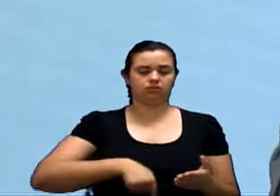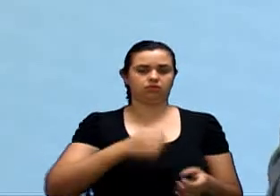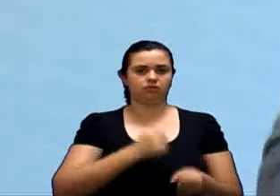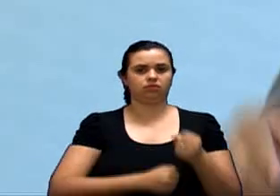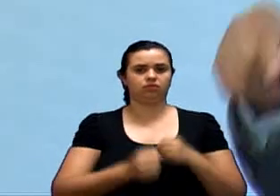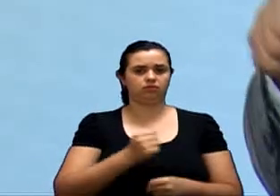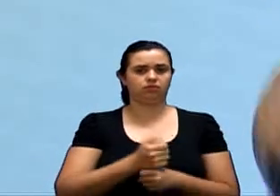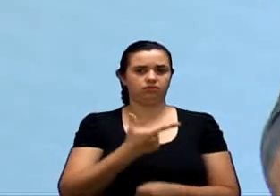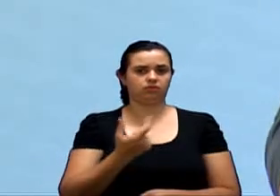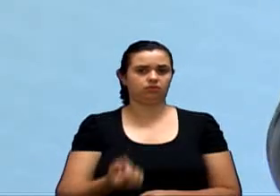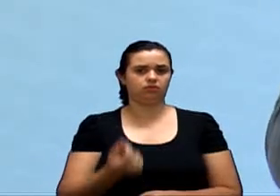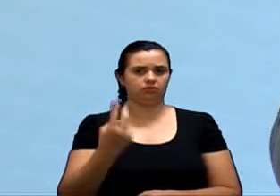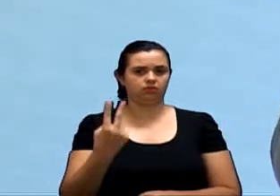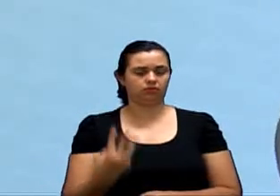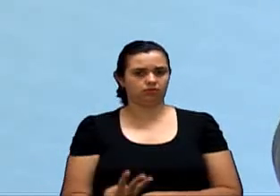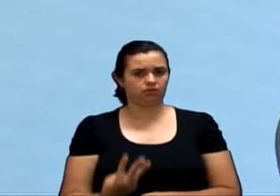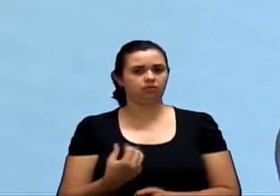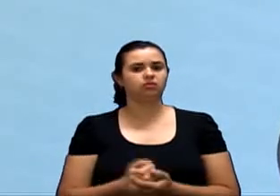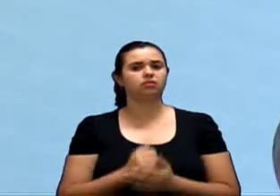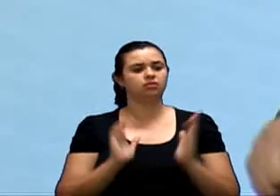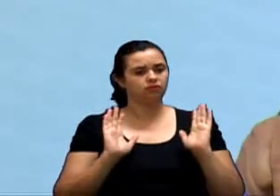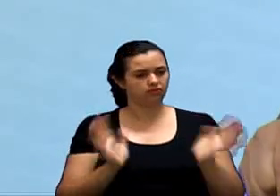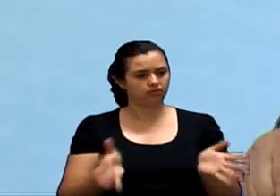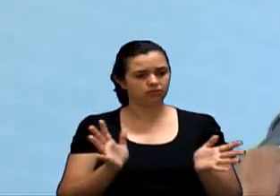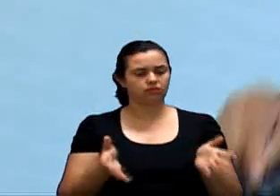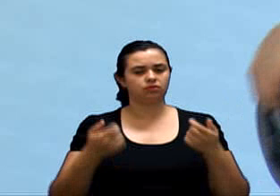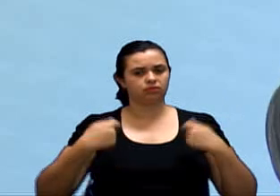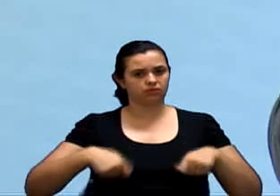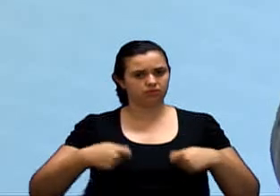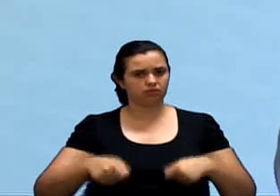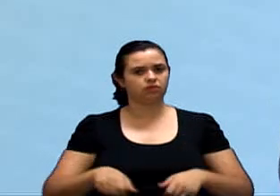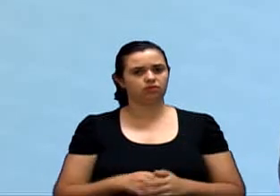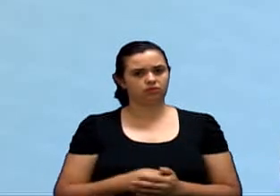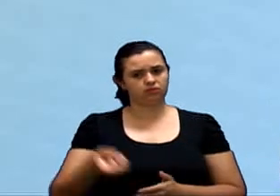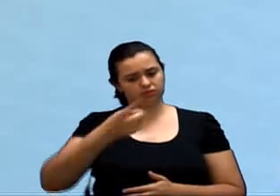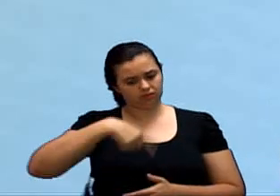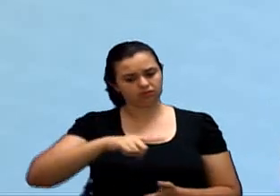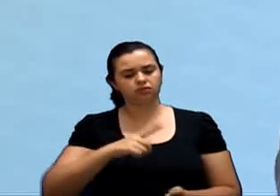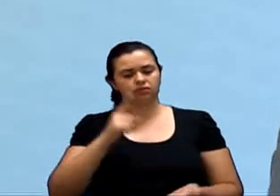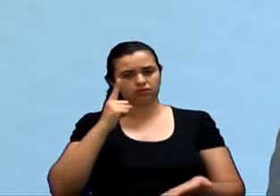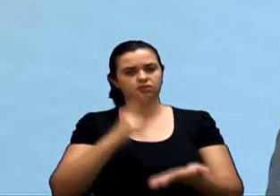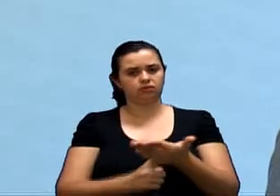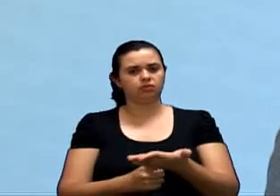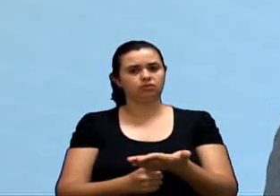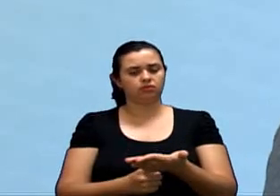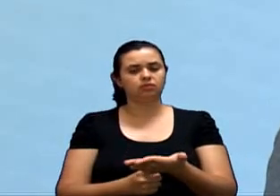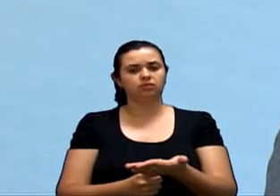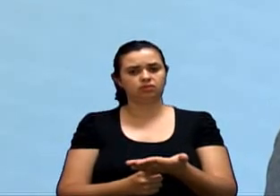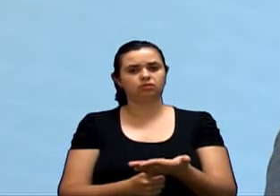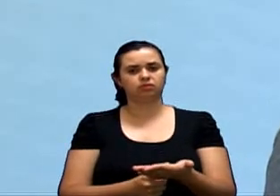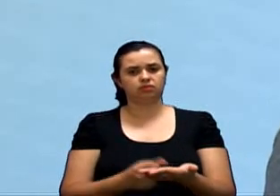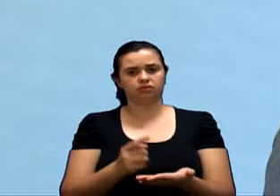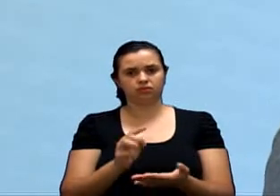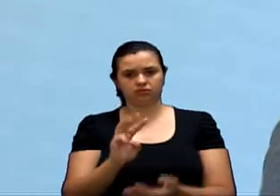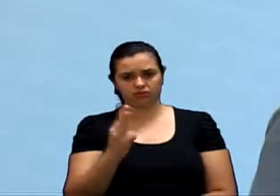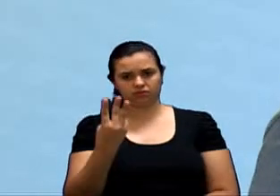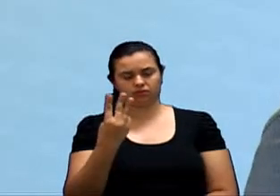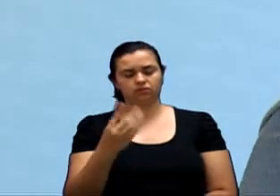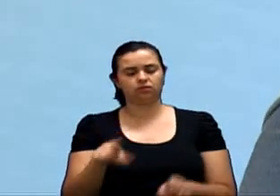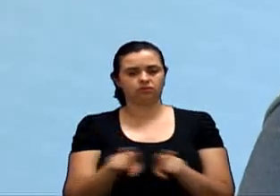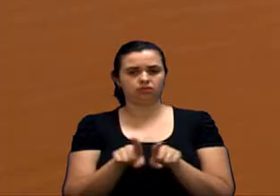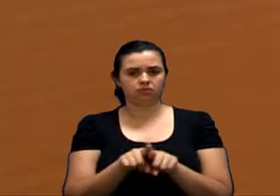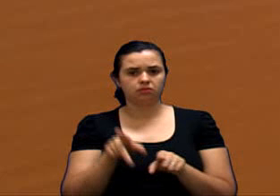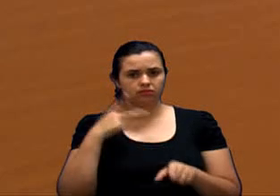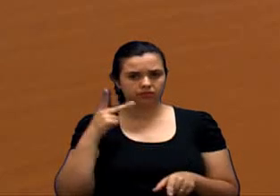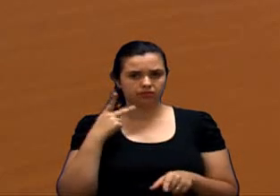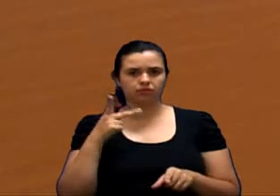e líder, pôr embaixo do braço, como o senhor falou. Então, vamos assumir aí o compromisso, Vossa Excelência, junto, né, João? Nós três aí e outros vereadores que quiserem também